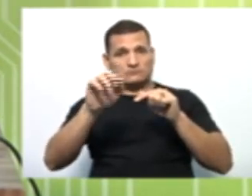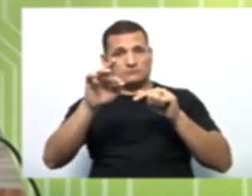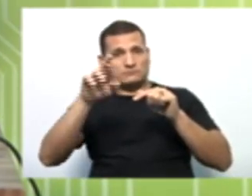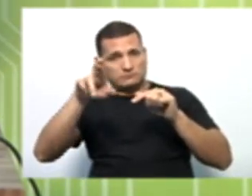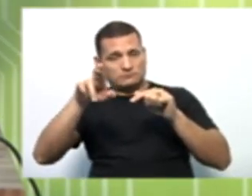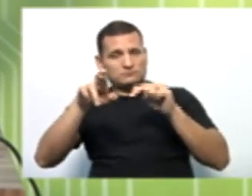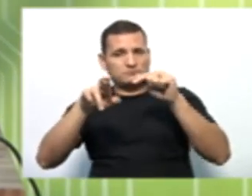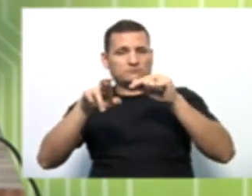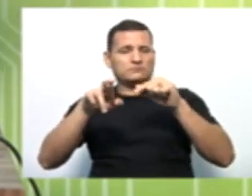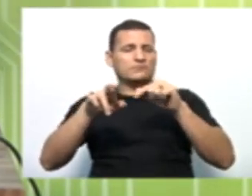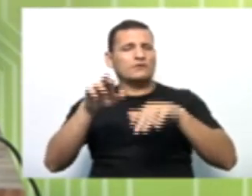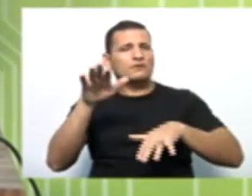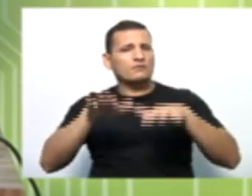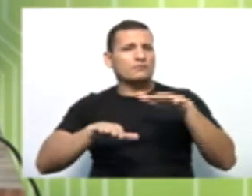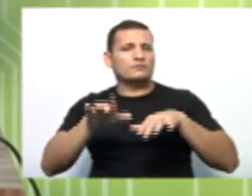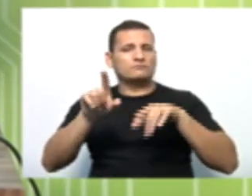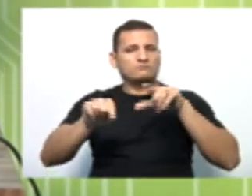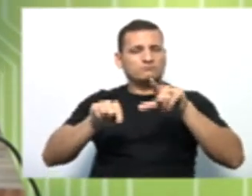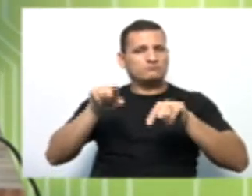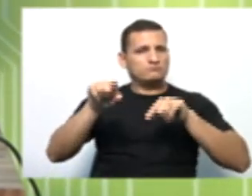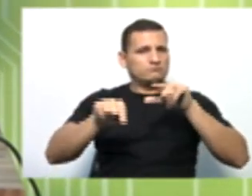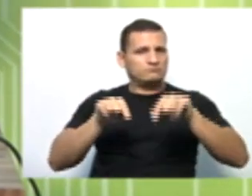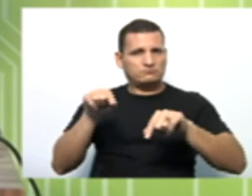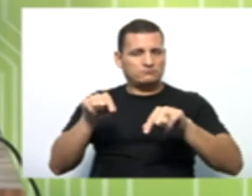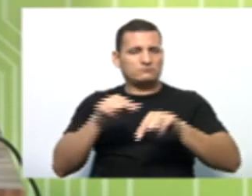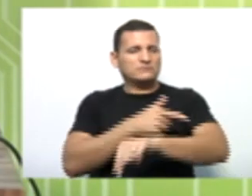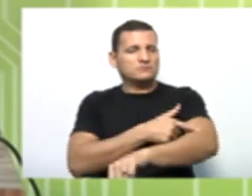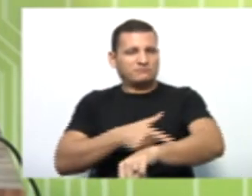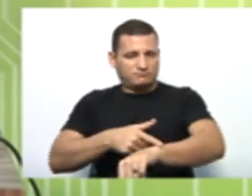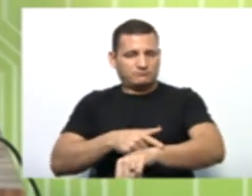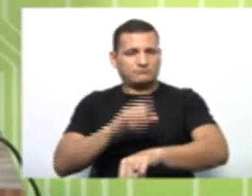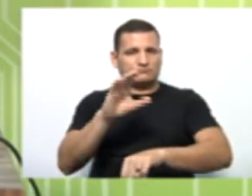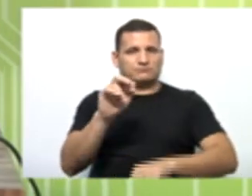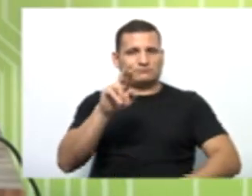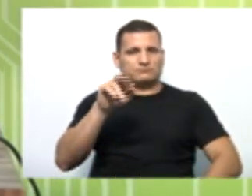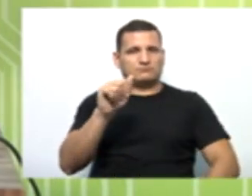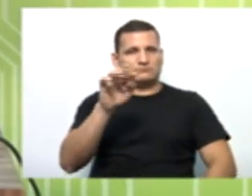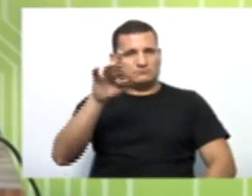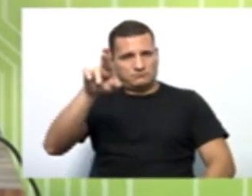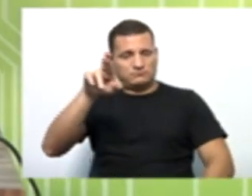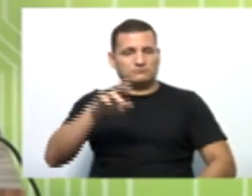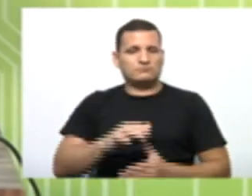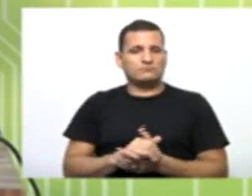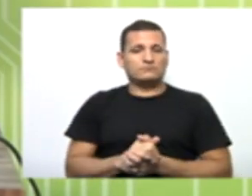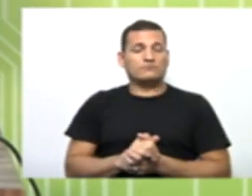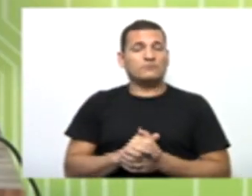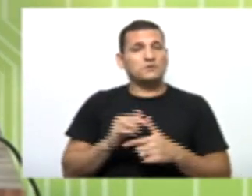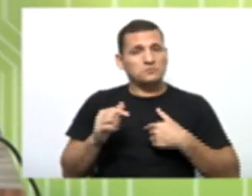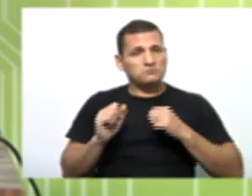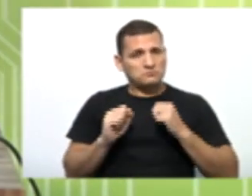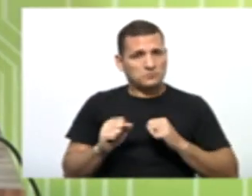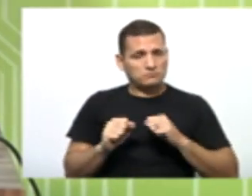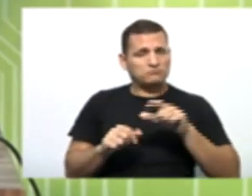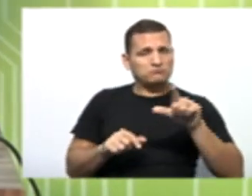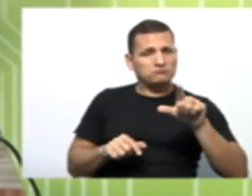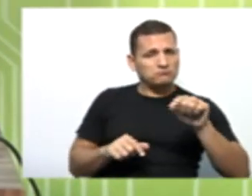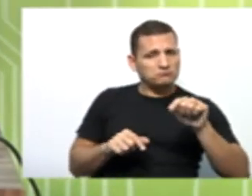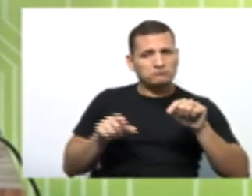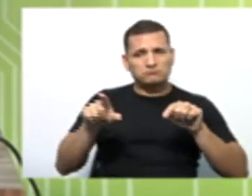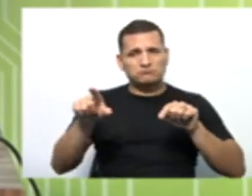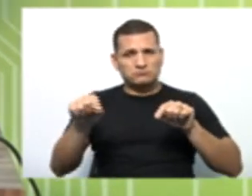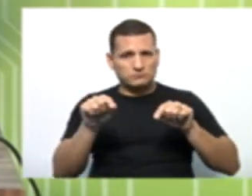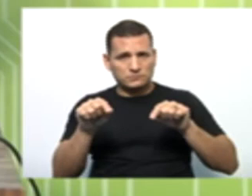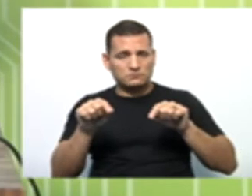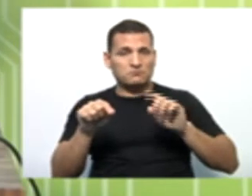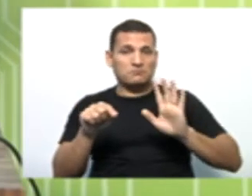posso descumprir um princípio ético ou um valor moral? Eu posso. Só que eu tenho que estar preparado